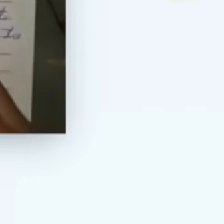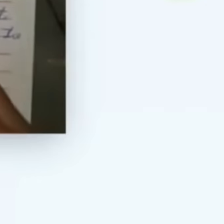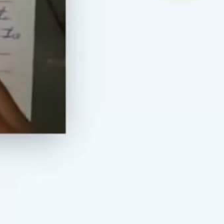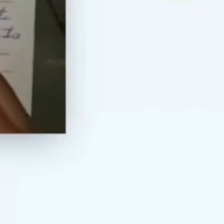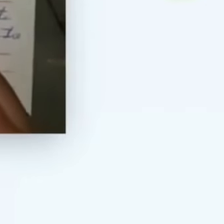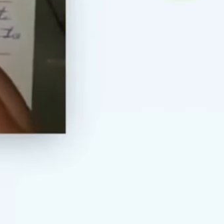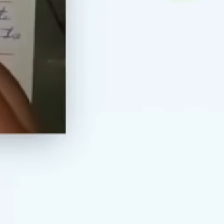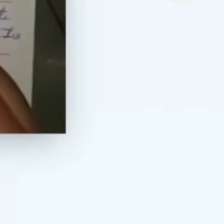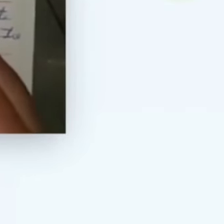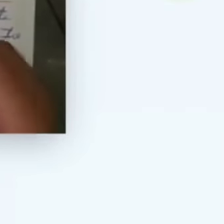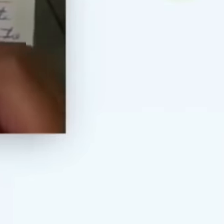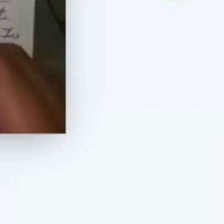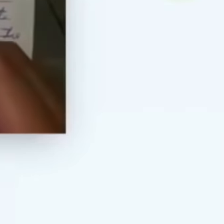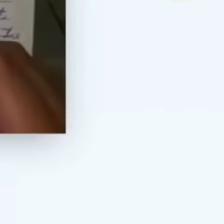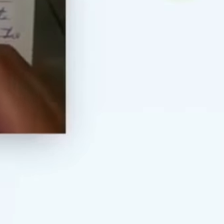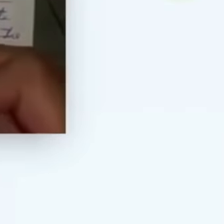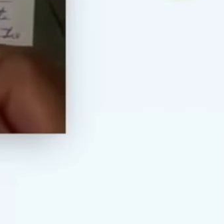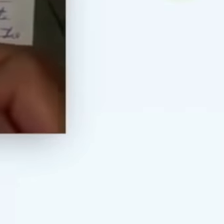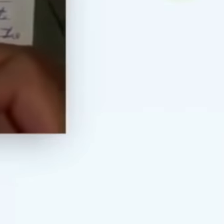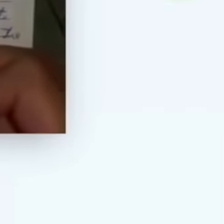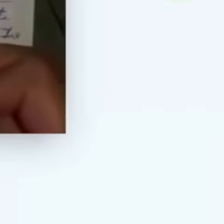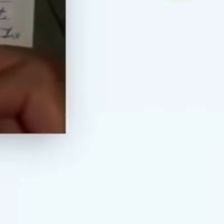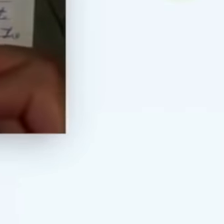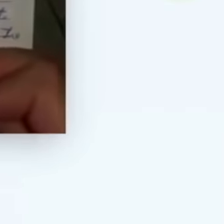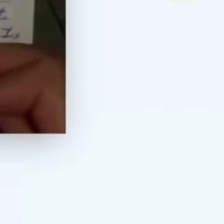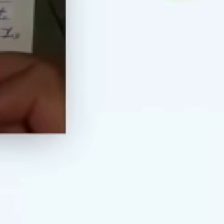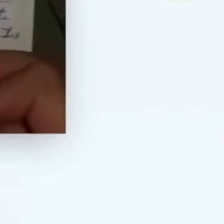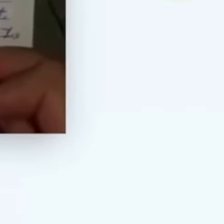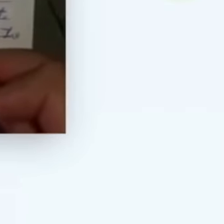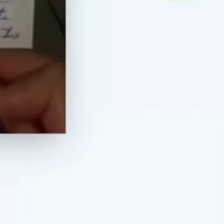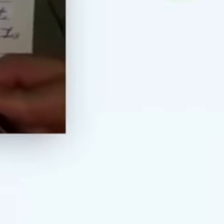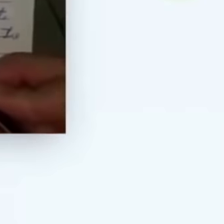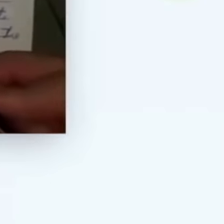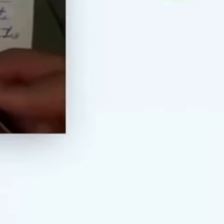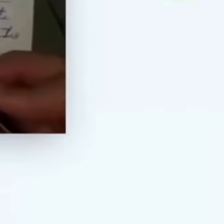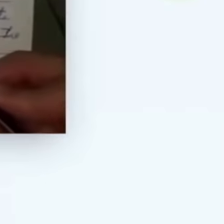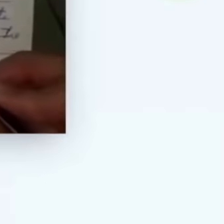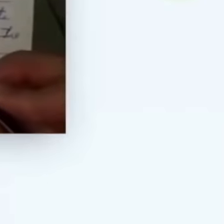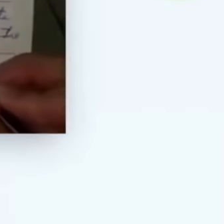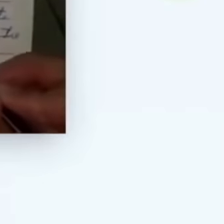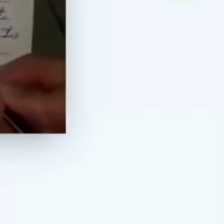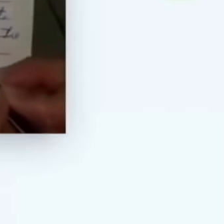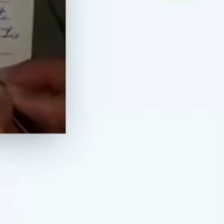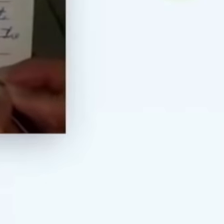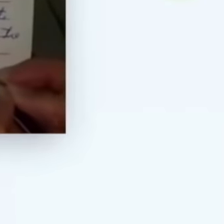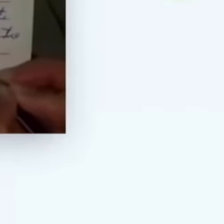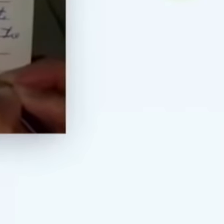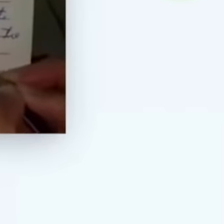E é aonde a crusher e lembrem-se